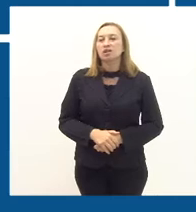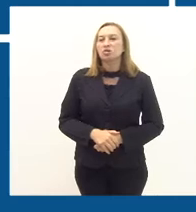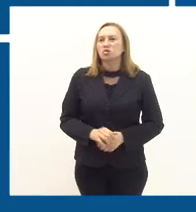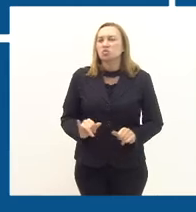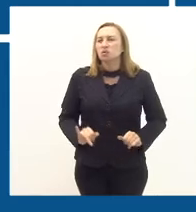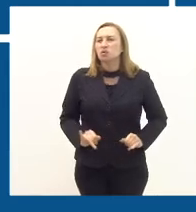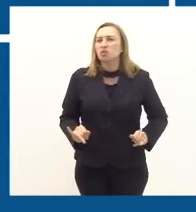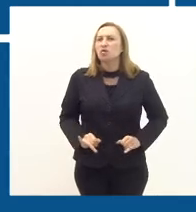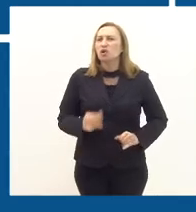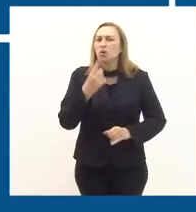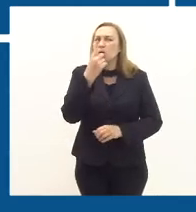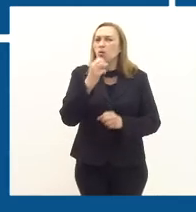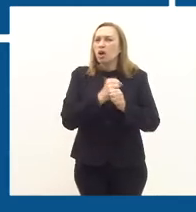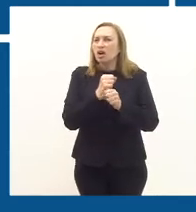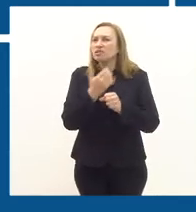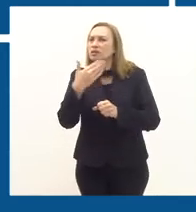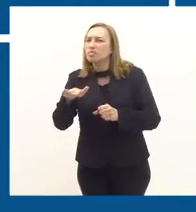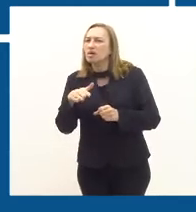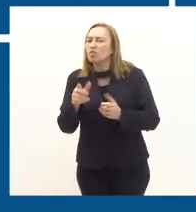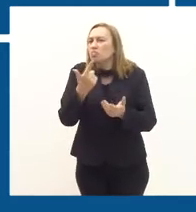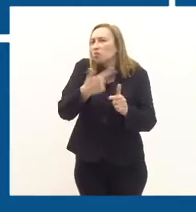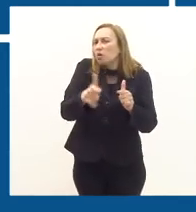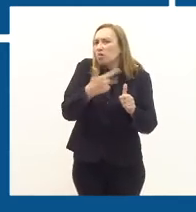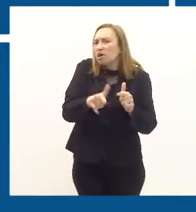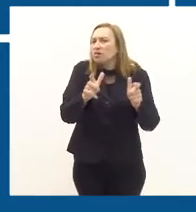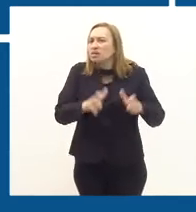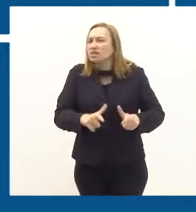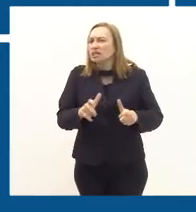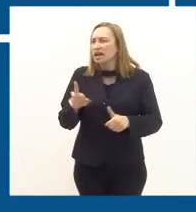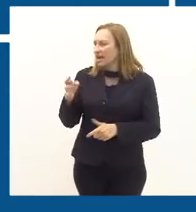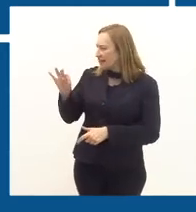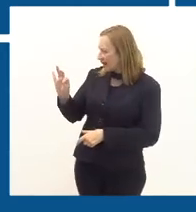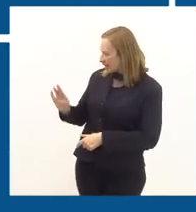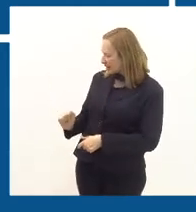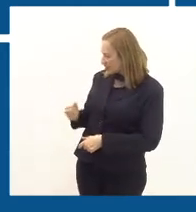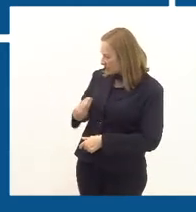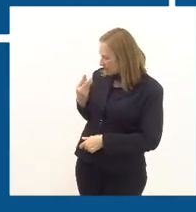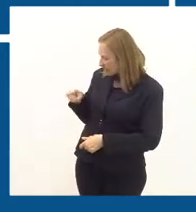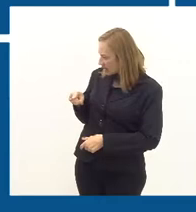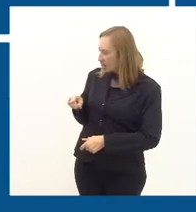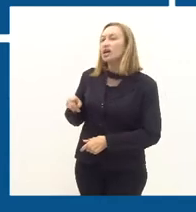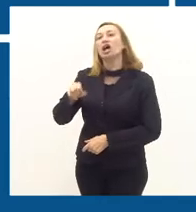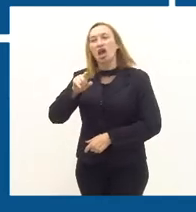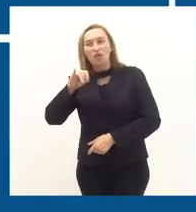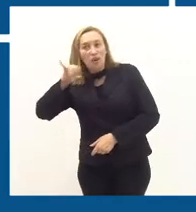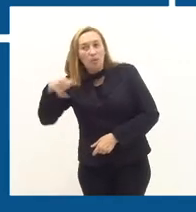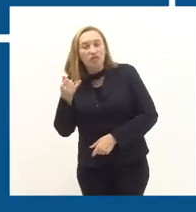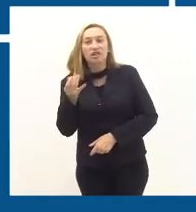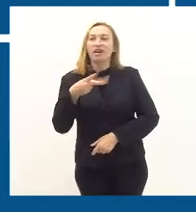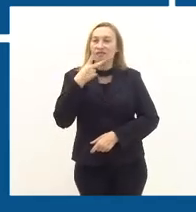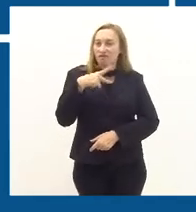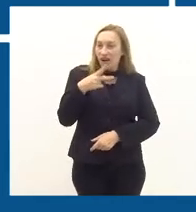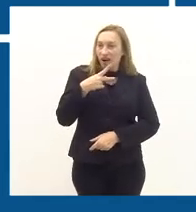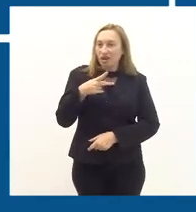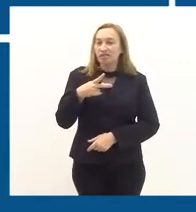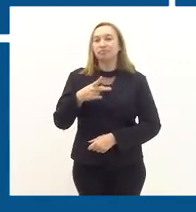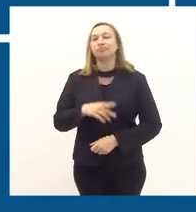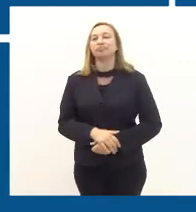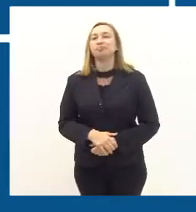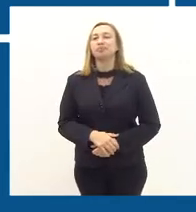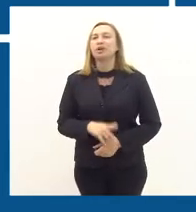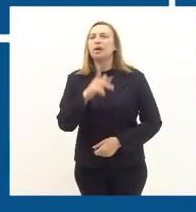um ano e meio, né, um problema nesse centro. A Renata está por aí? Está aí? Então vou aproveitar a fala. Paula Ivo está por